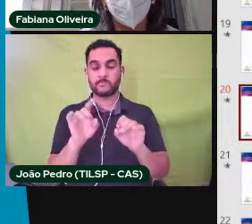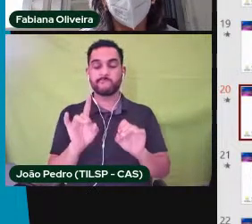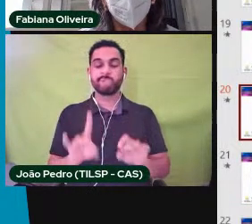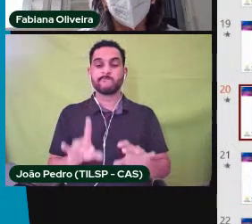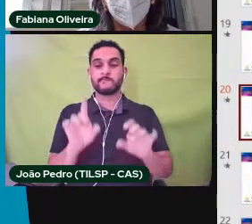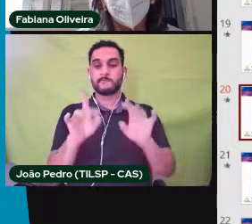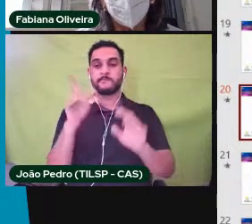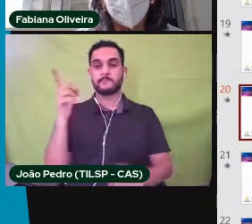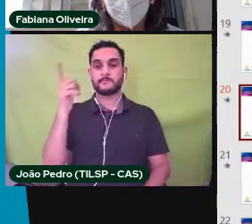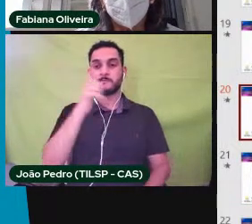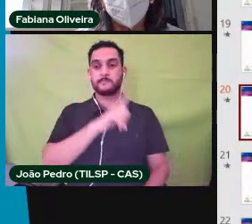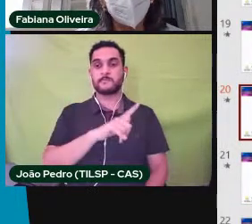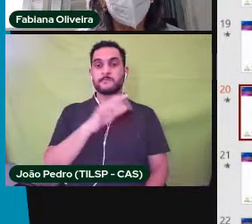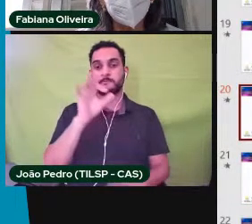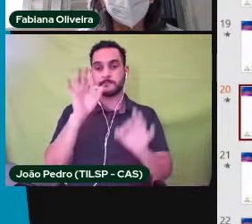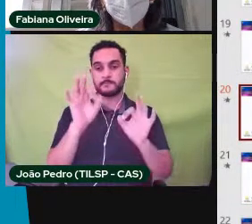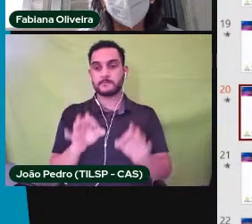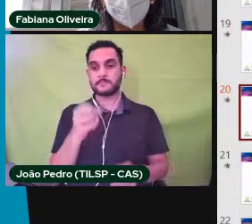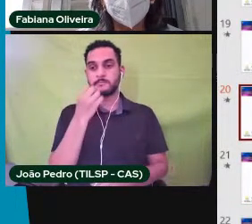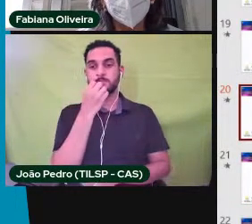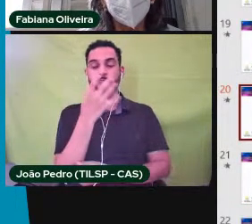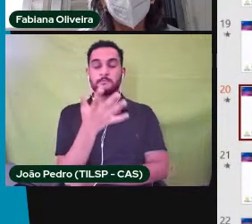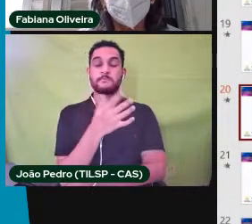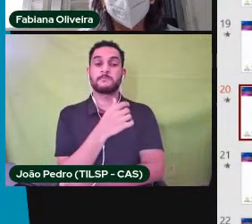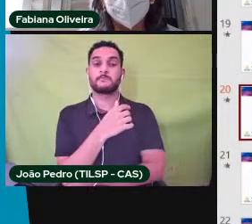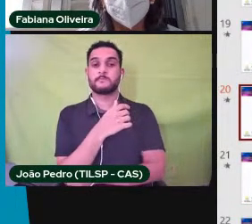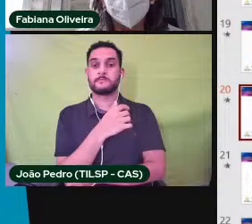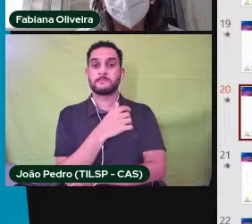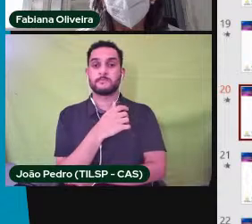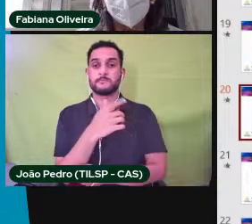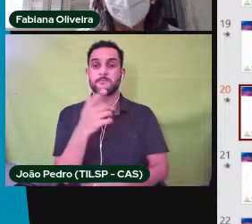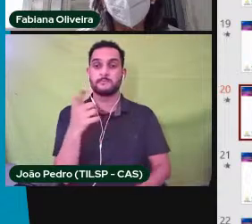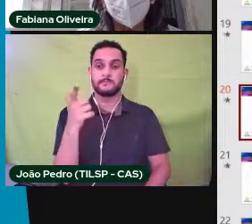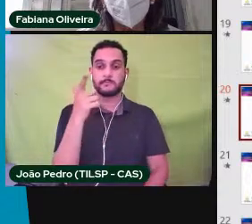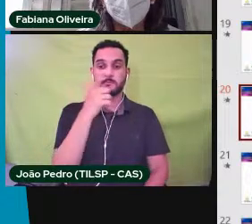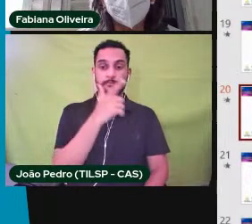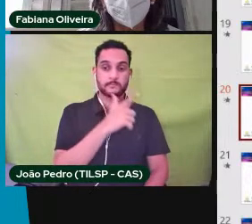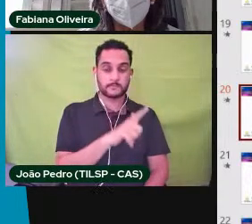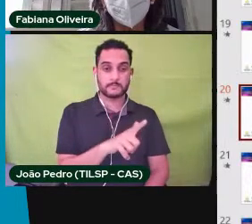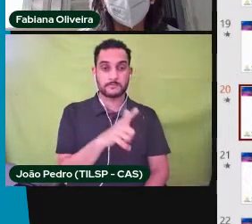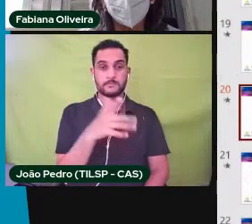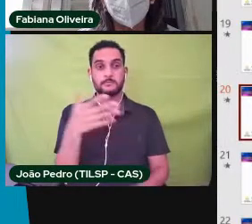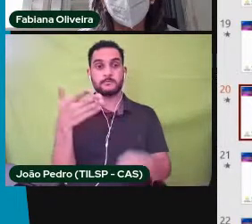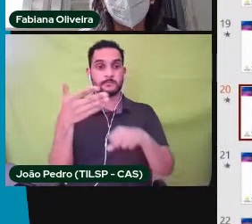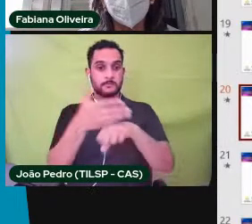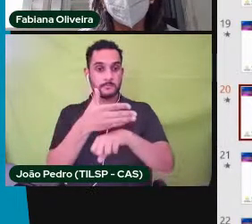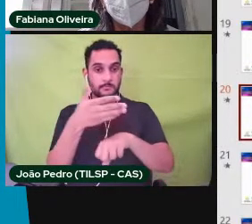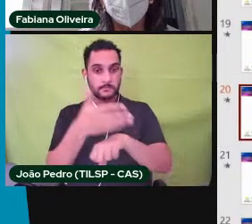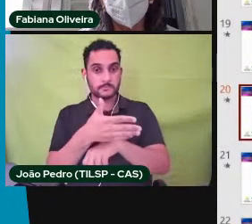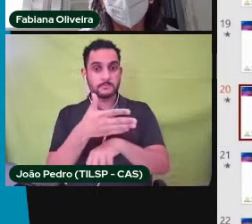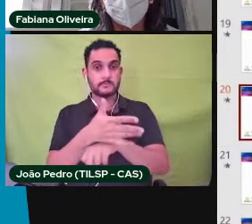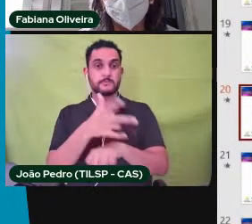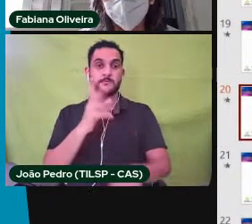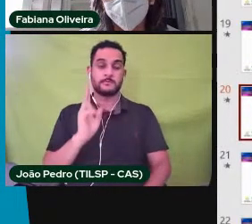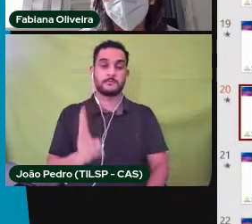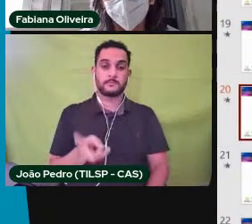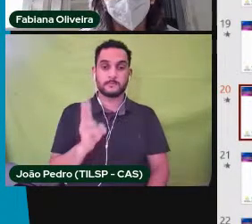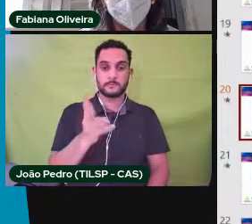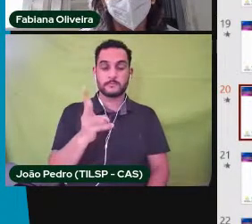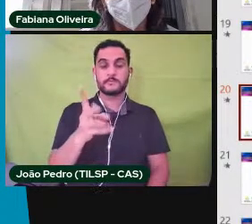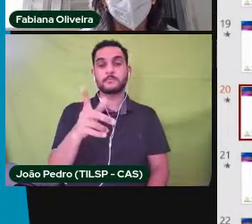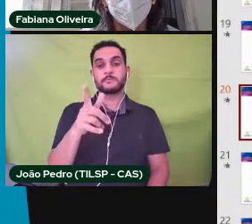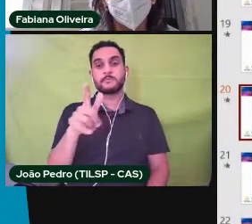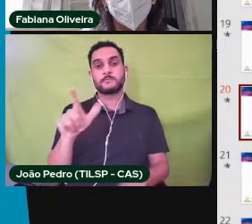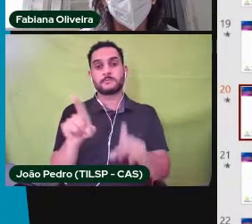satisfatória. Assim, a garantia da participação e da permanência e da aquisição